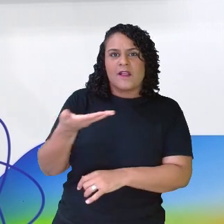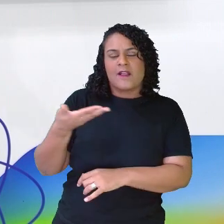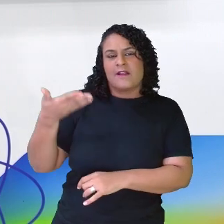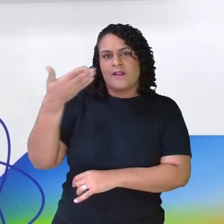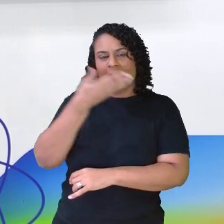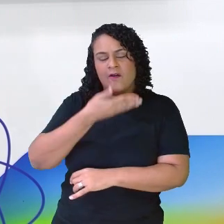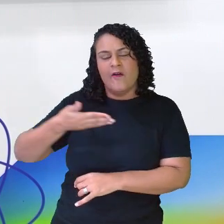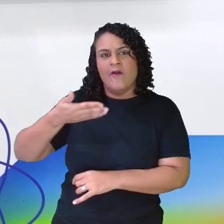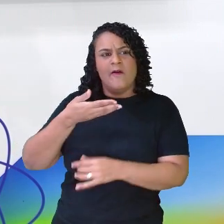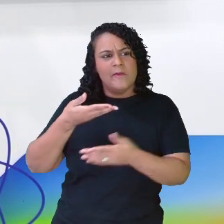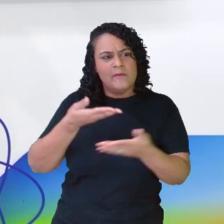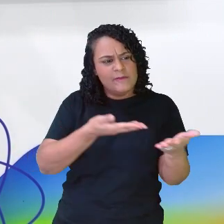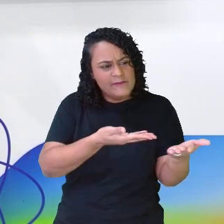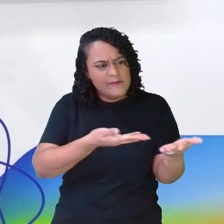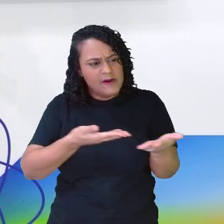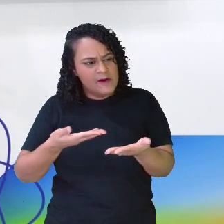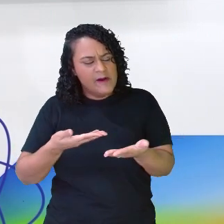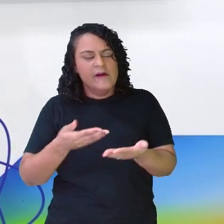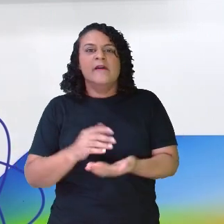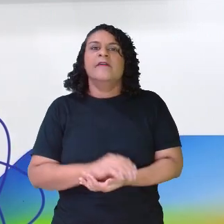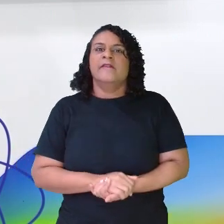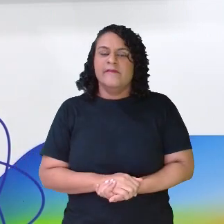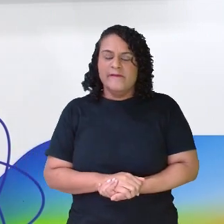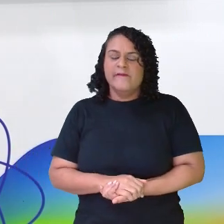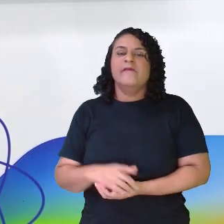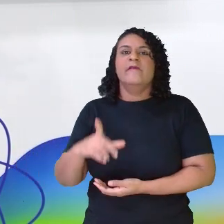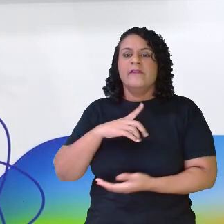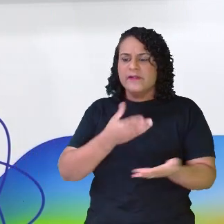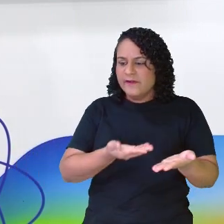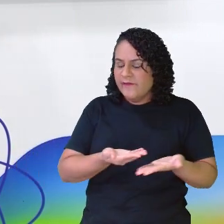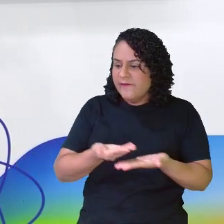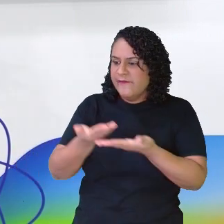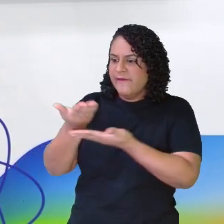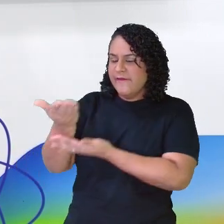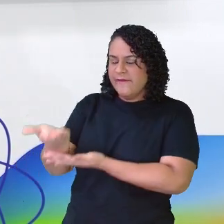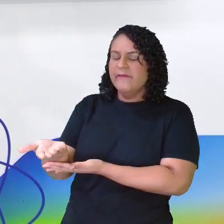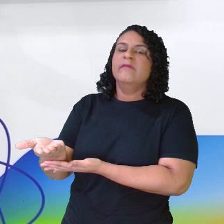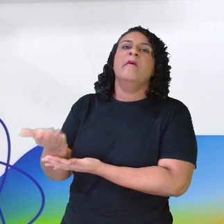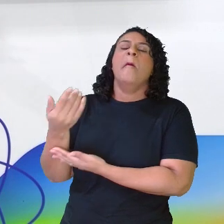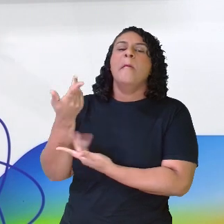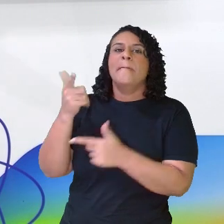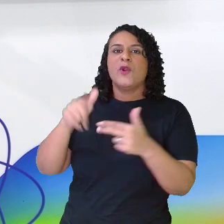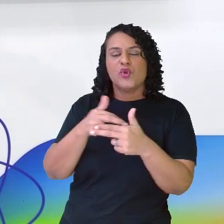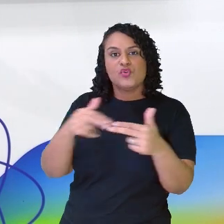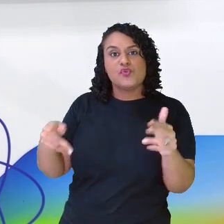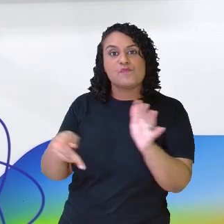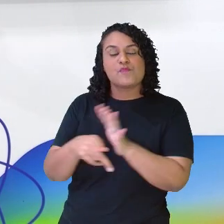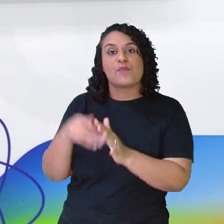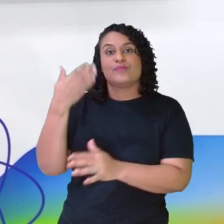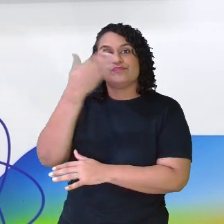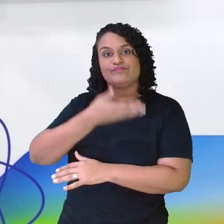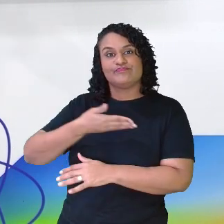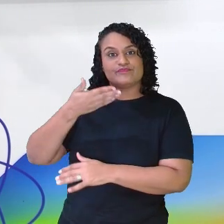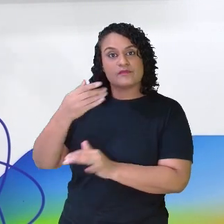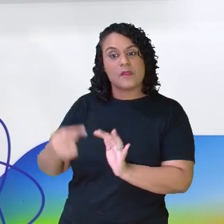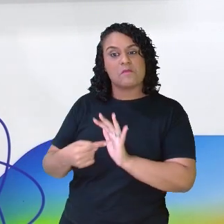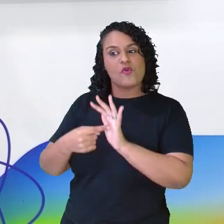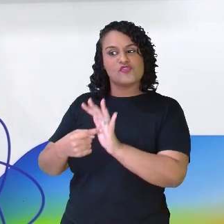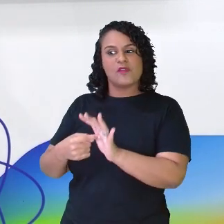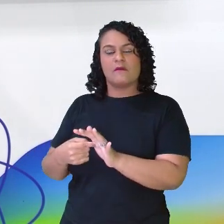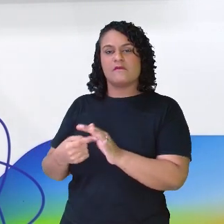ali, você servia produtos doces do açúcar, aquilo que vinha do açúcar, porque mostrava que você